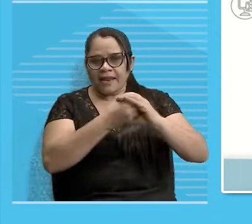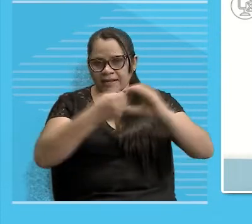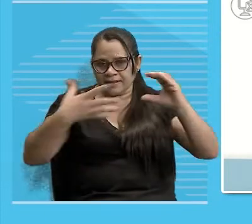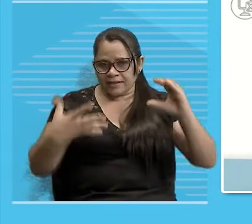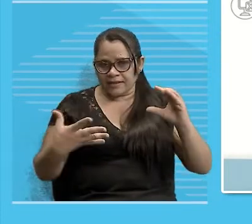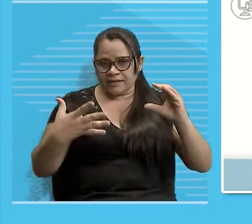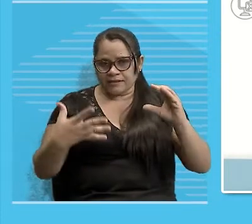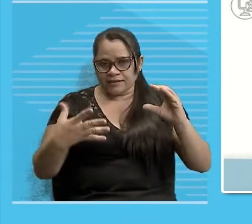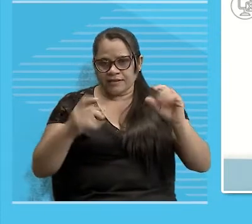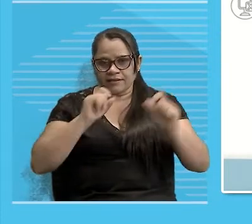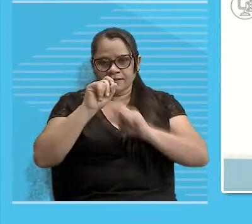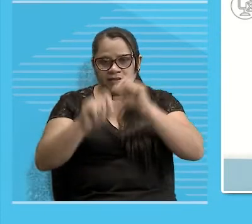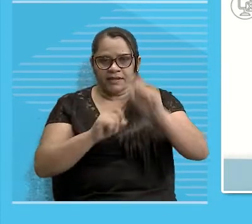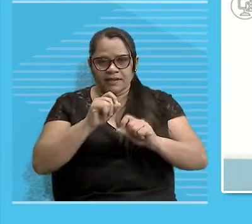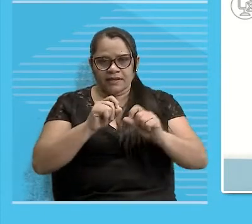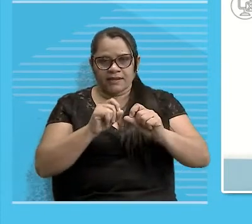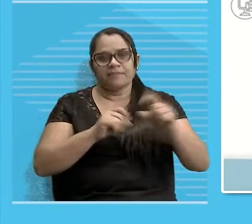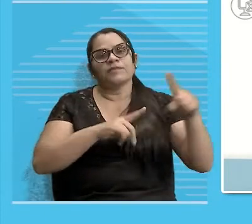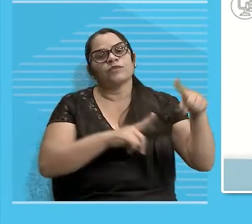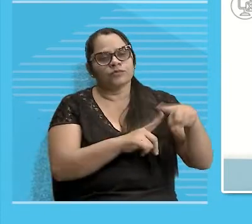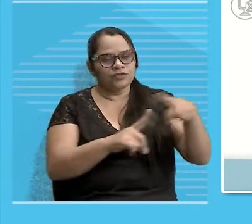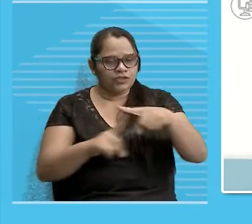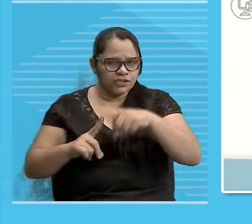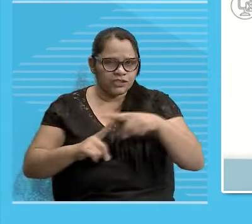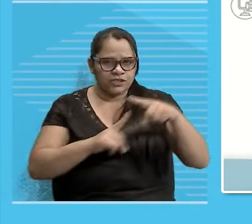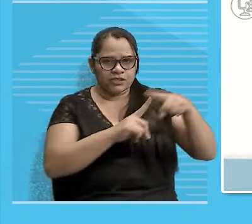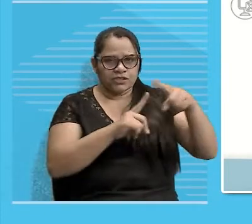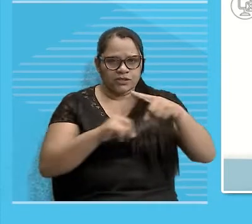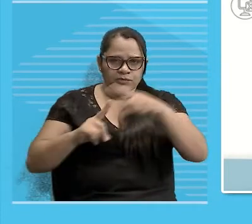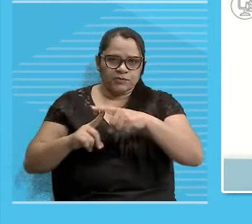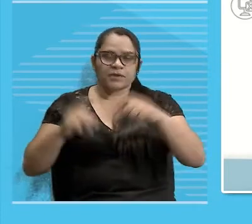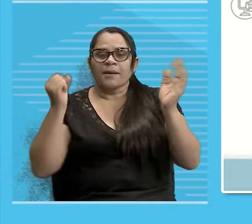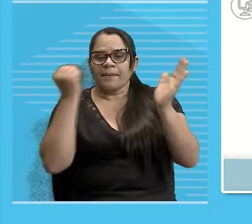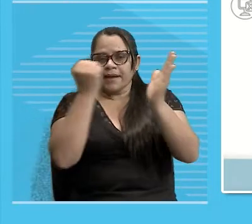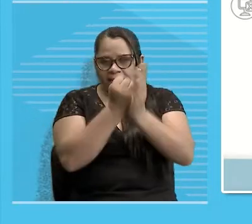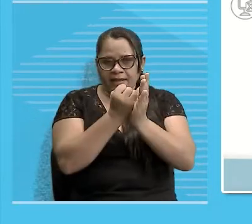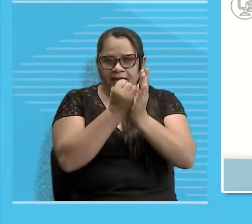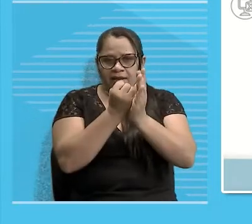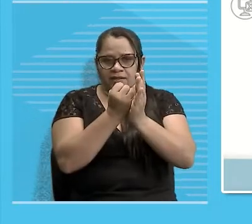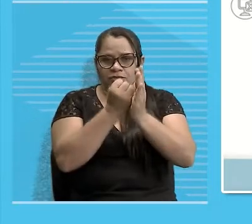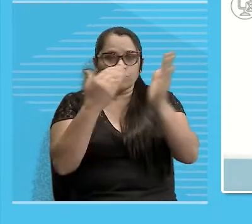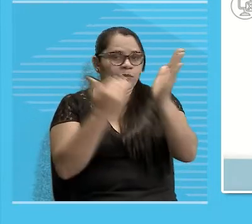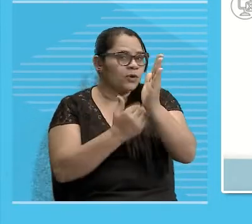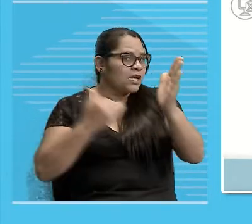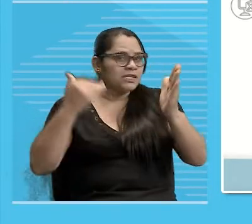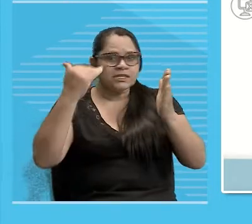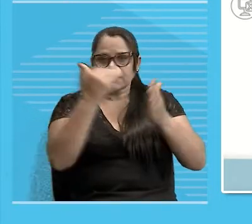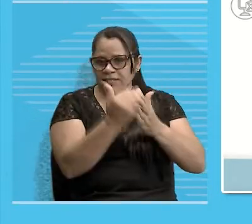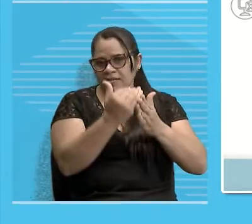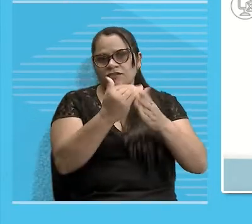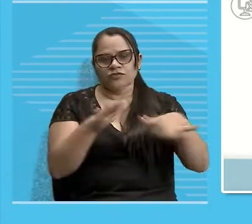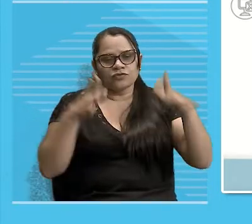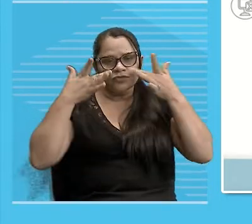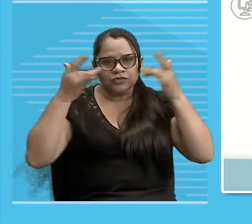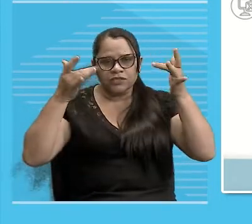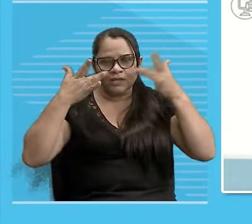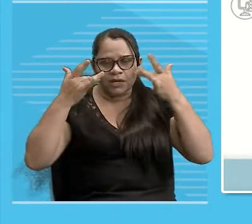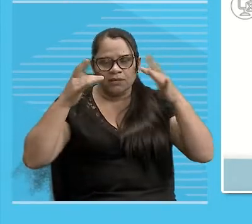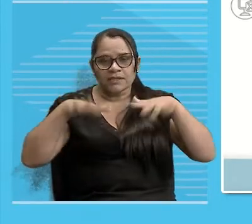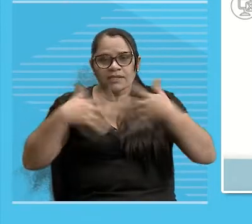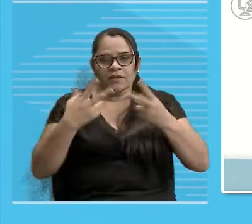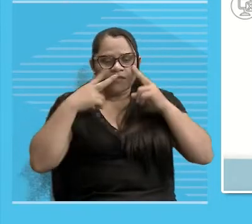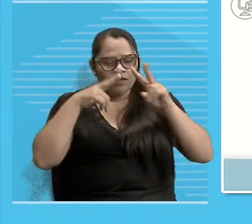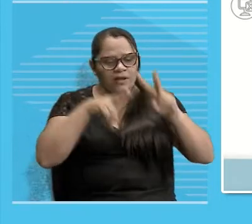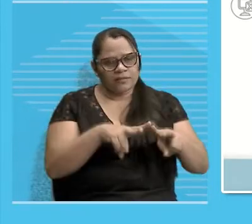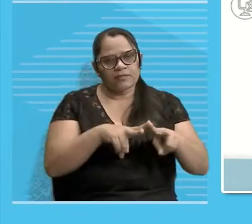Característica desse estilo, que ele é marcado por esse excesso dramático. Nós vamos ver pinturas